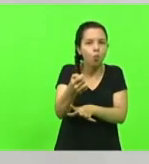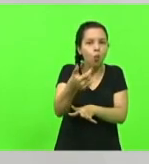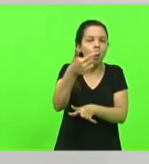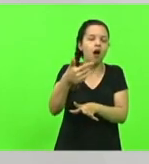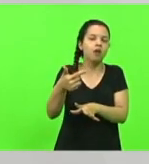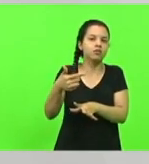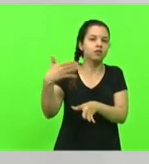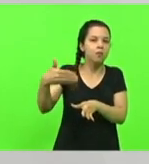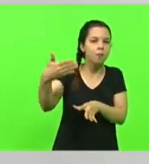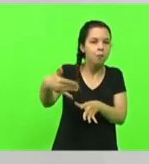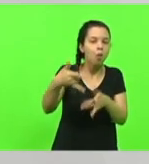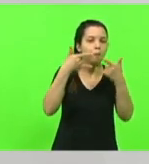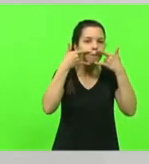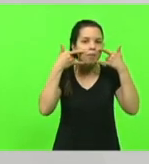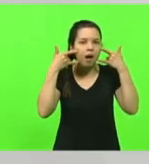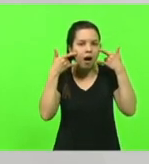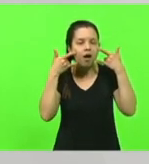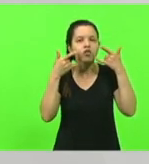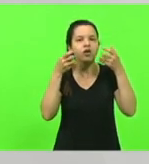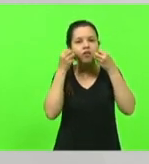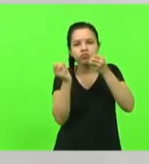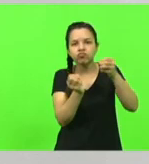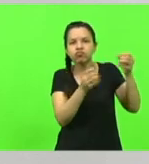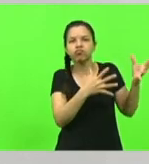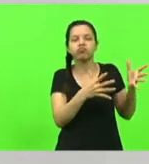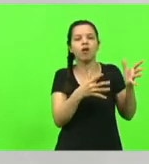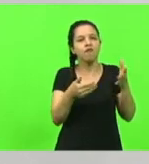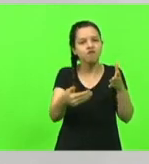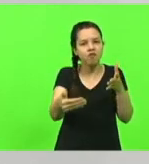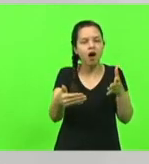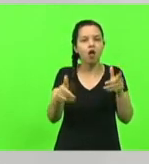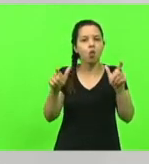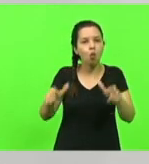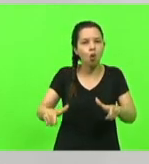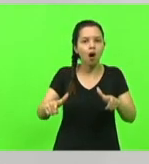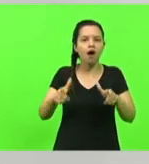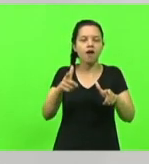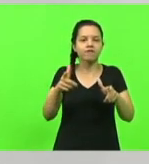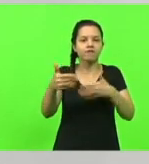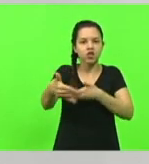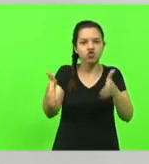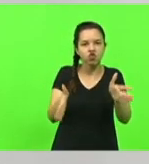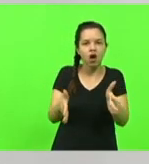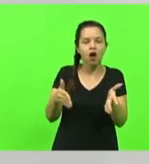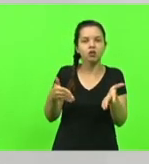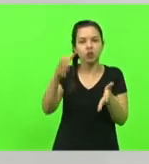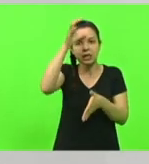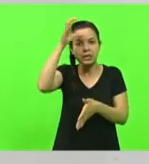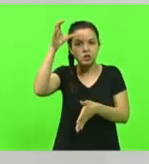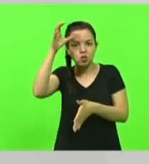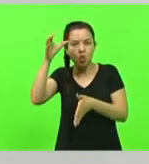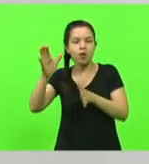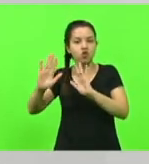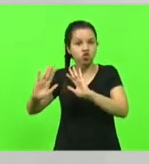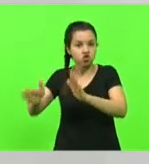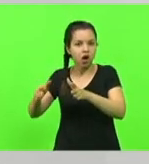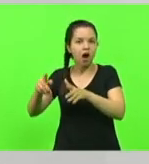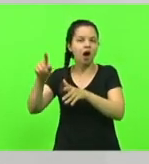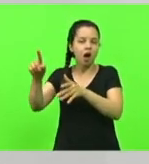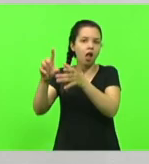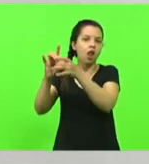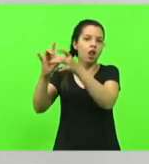Mesmo em ambiente fechado, o Criciúma já saiu na frente. Espero que o deputado e o prefeito Clésio Salvaro seja bem